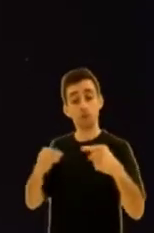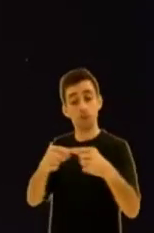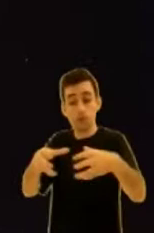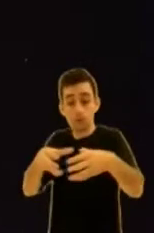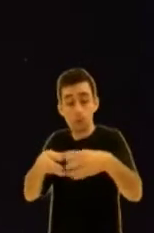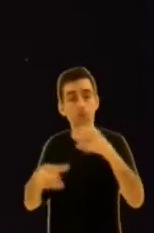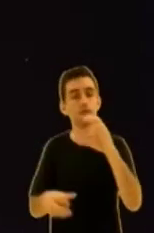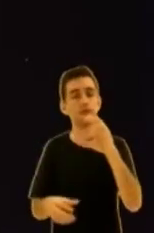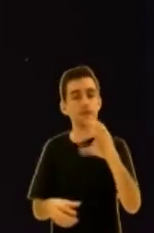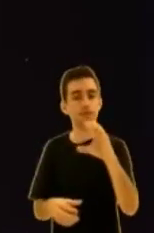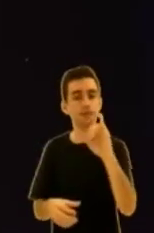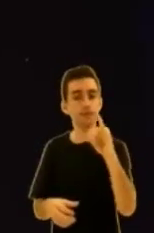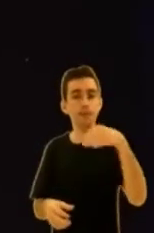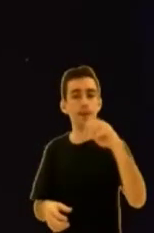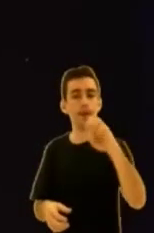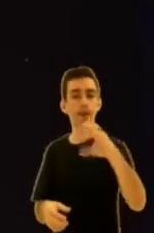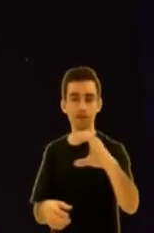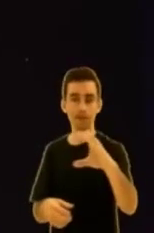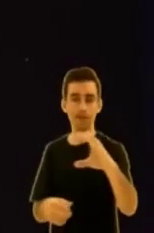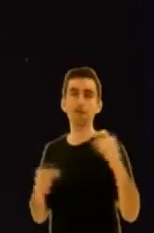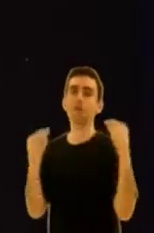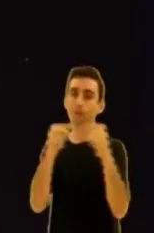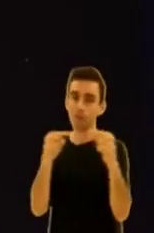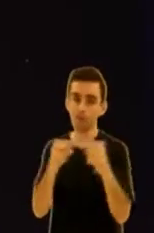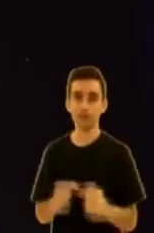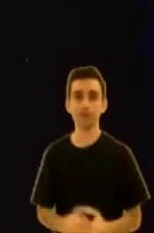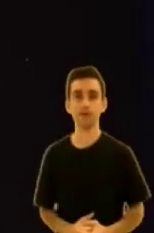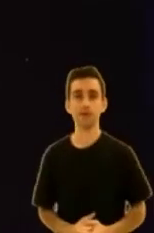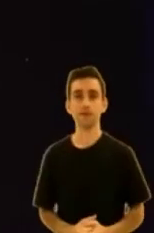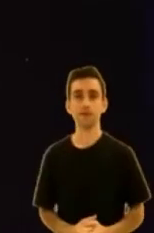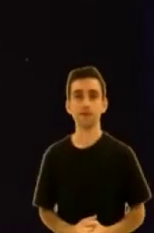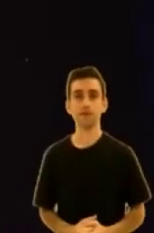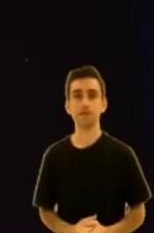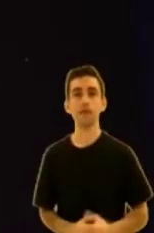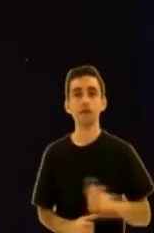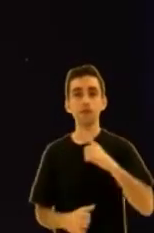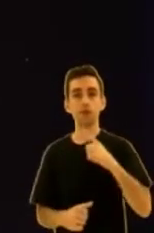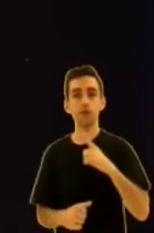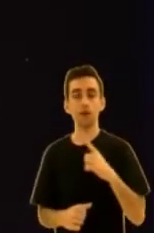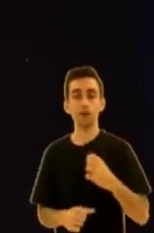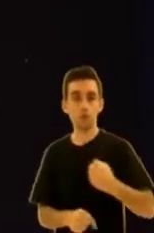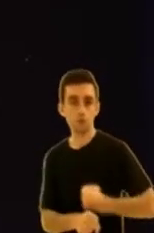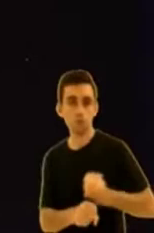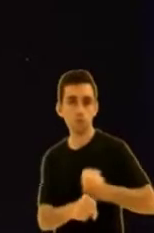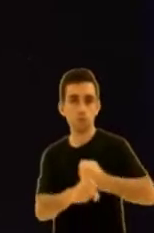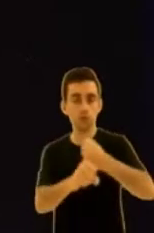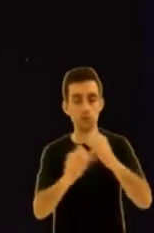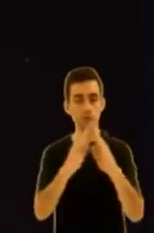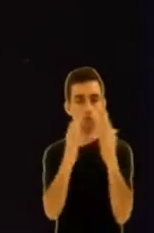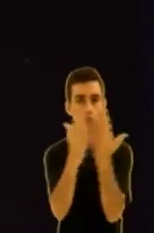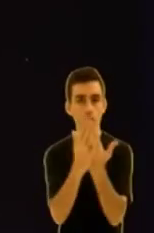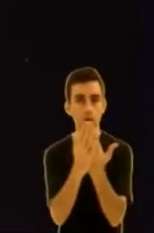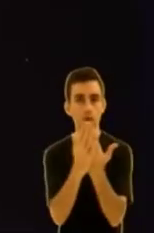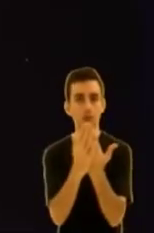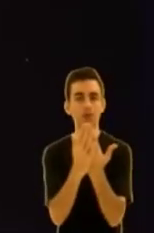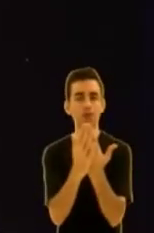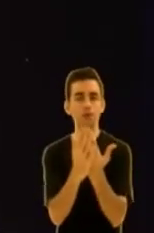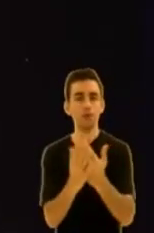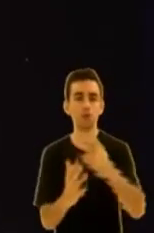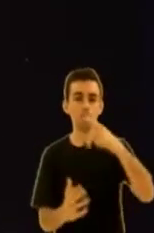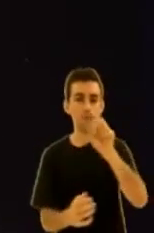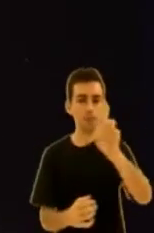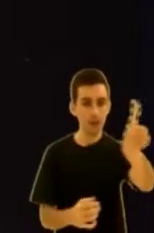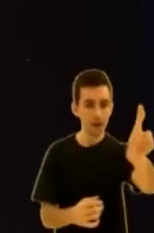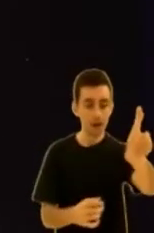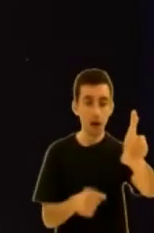todo município que solicita a construção de uma escola no PAR, que essa escola é aprovada